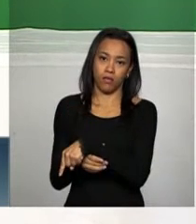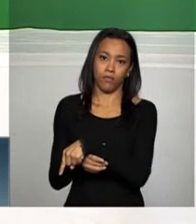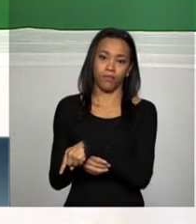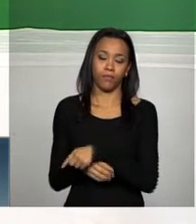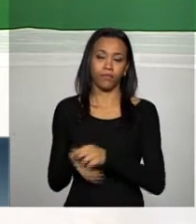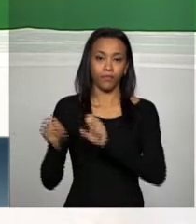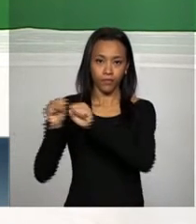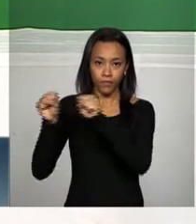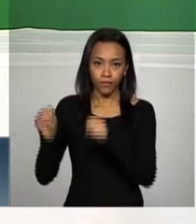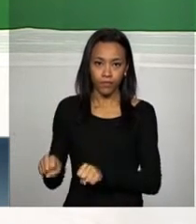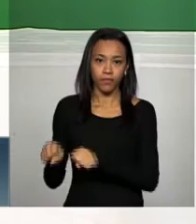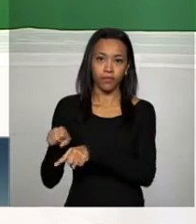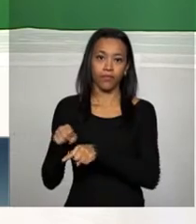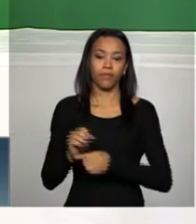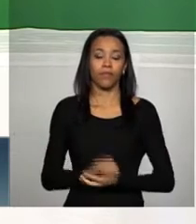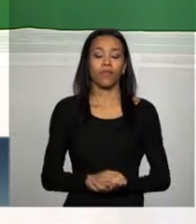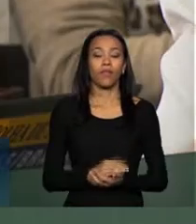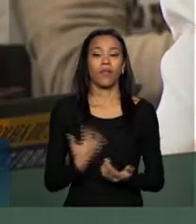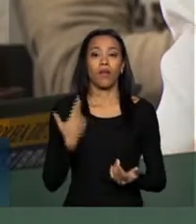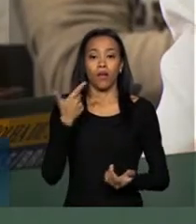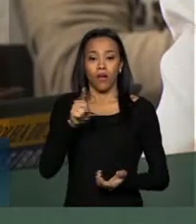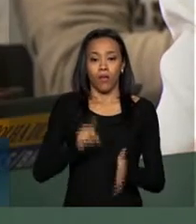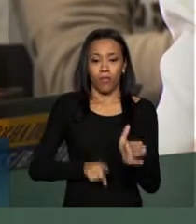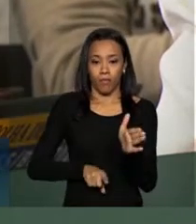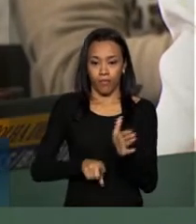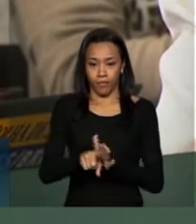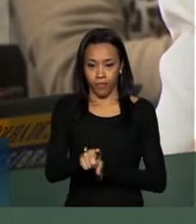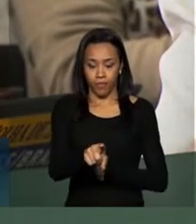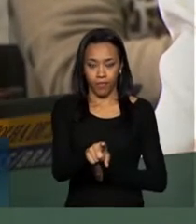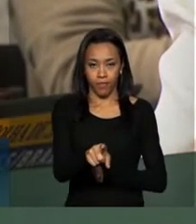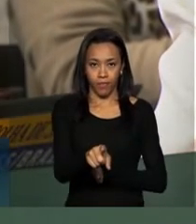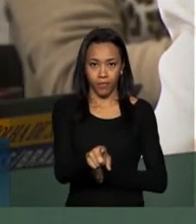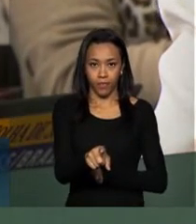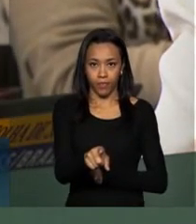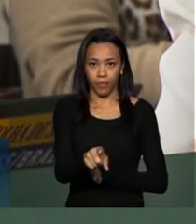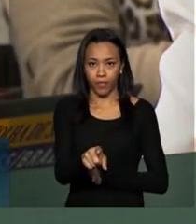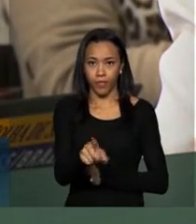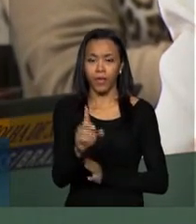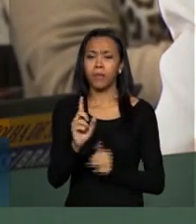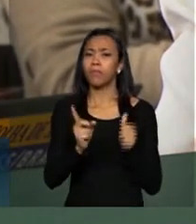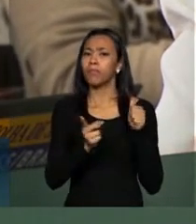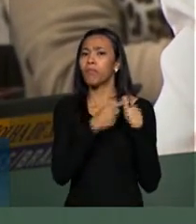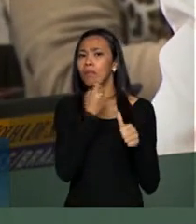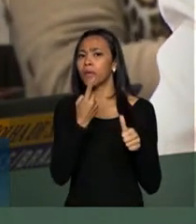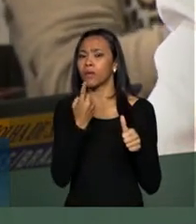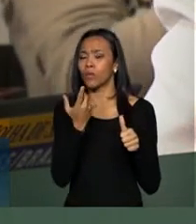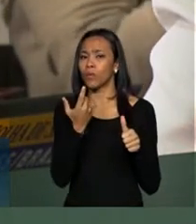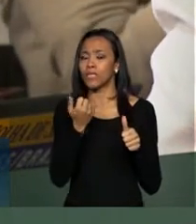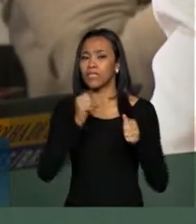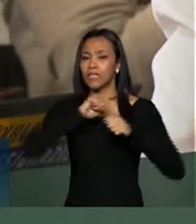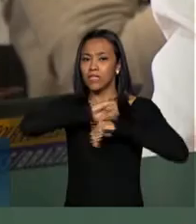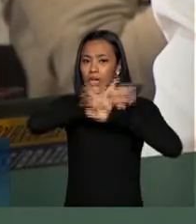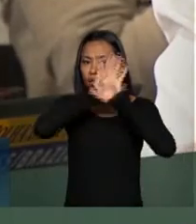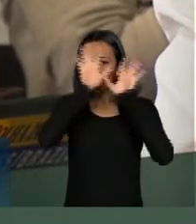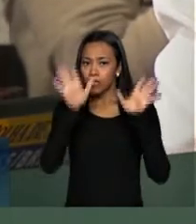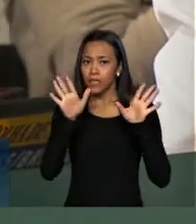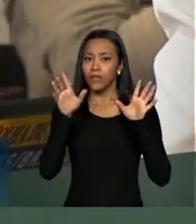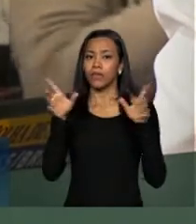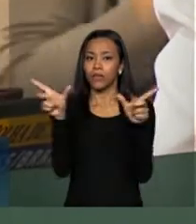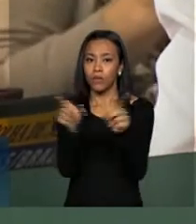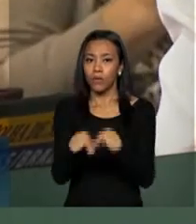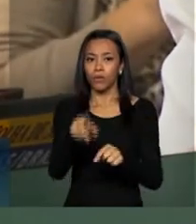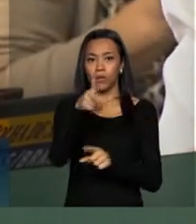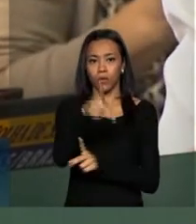Ministra Luciano Ottoni, da Reuters. Em primeiro lugar, um esclarecimento. No PROEX